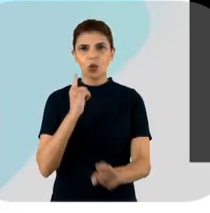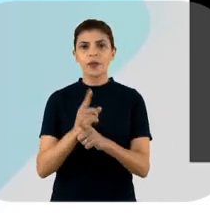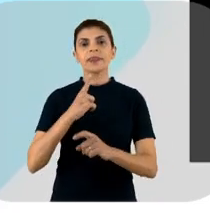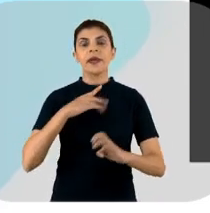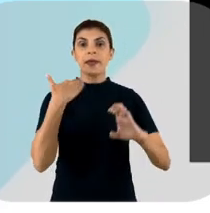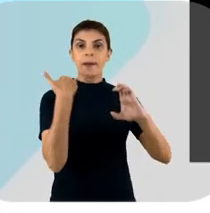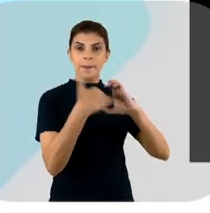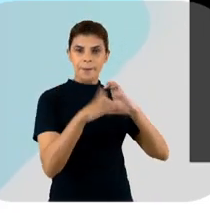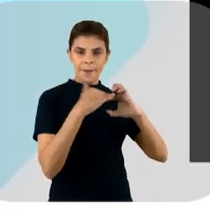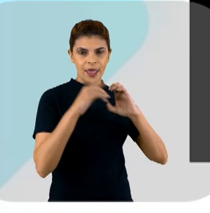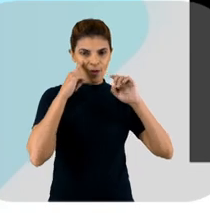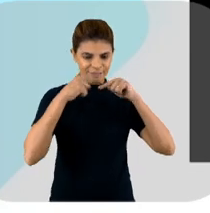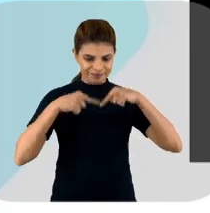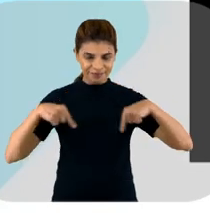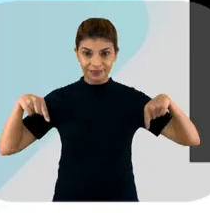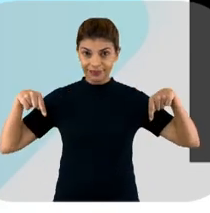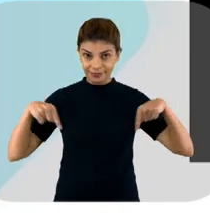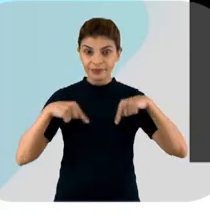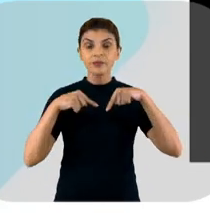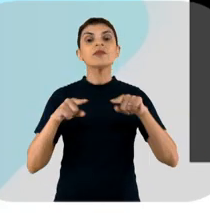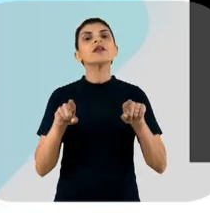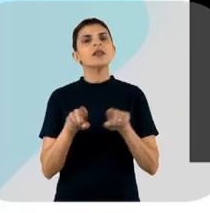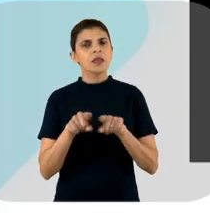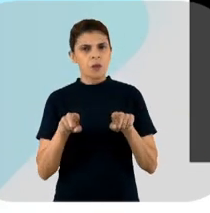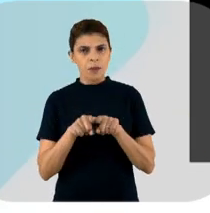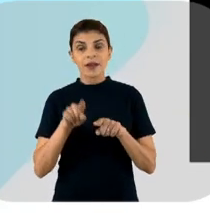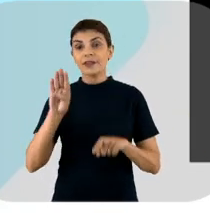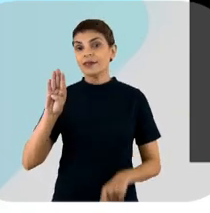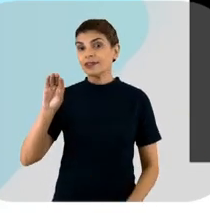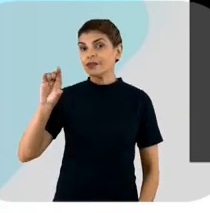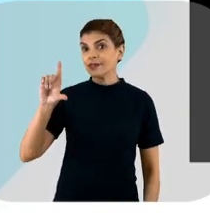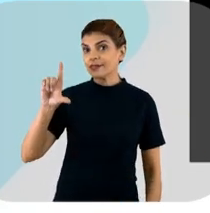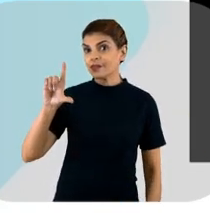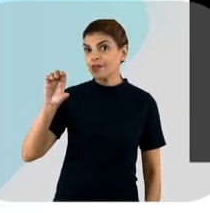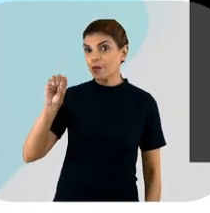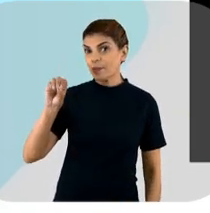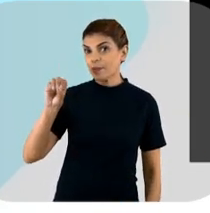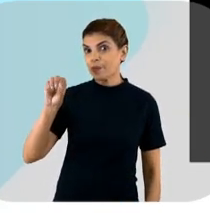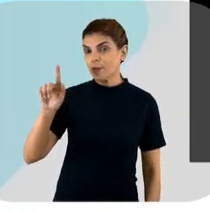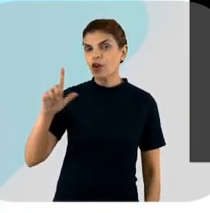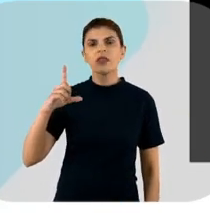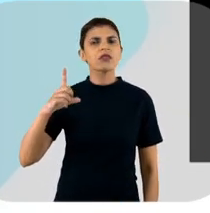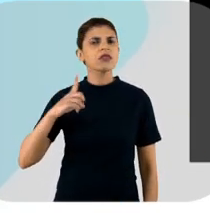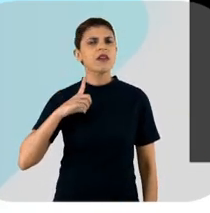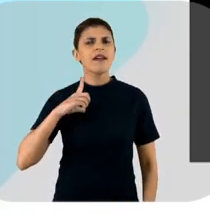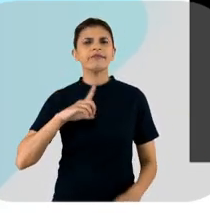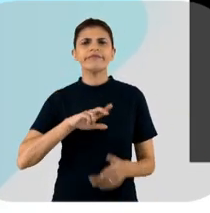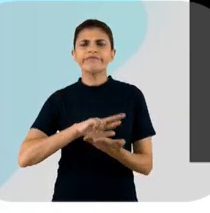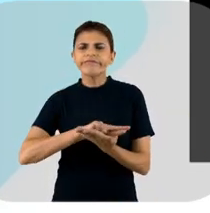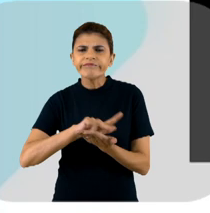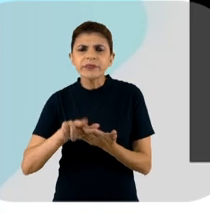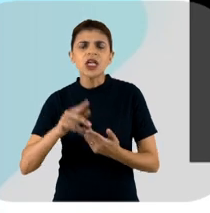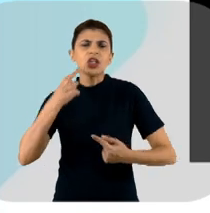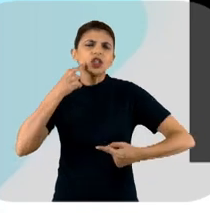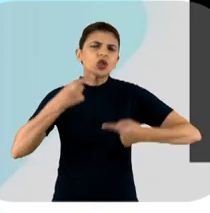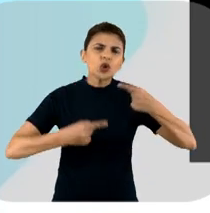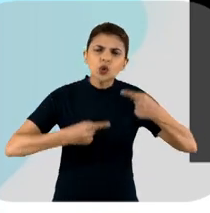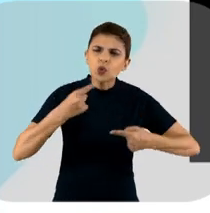e-mail moran10@gmail. Então, aqui nesse blog vocês têm muitas